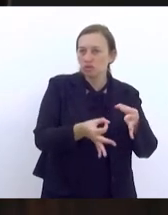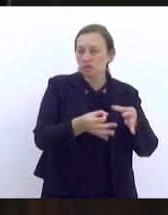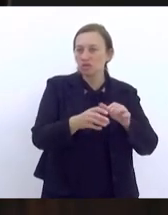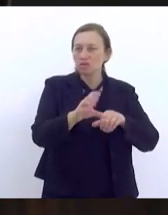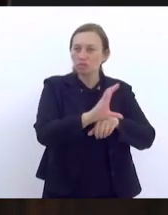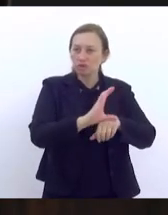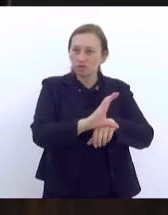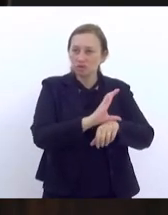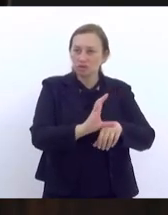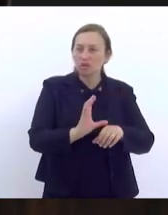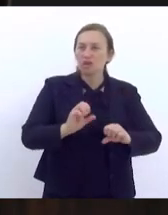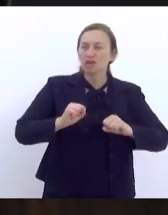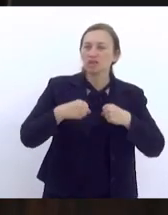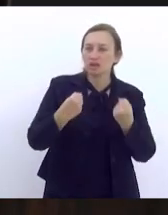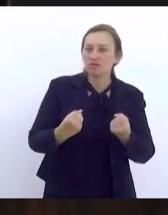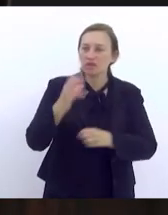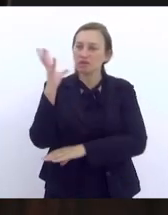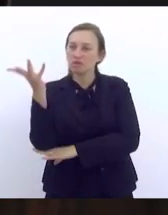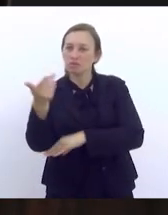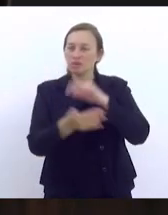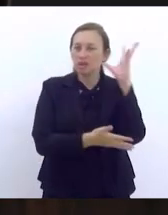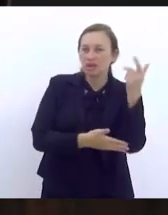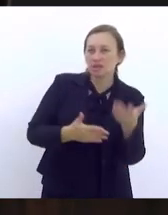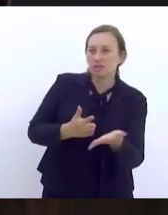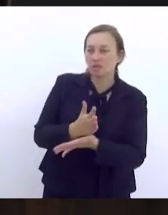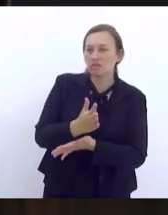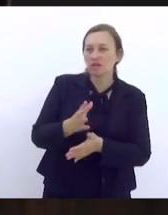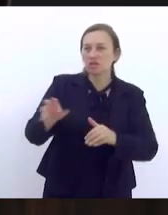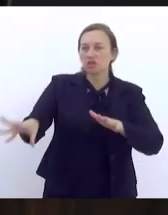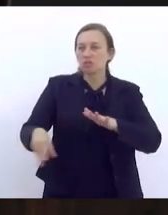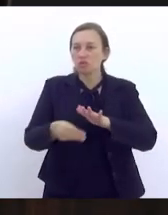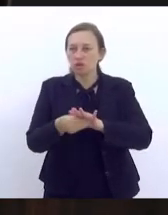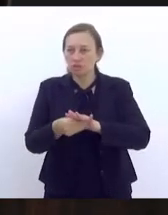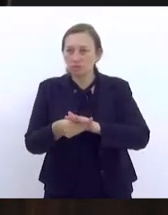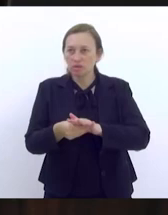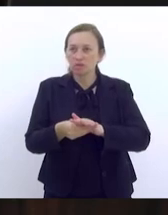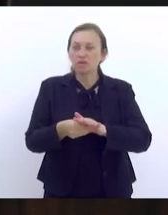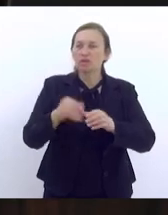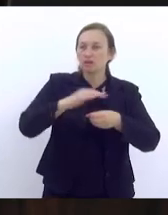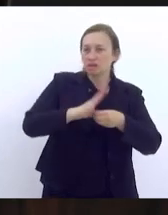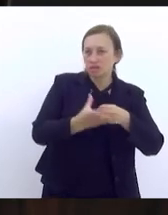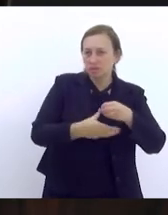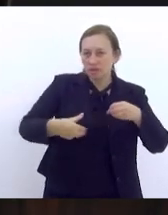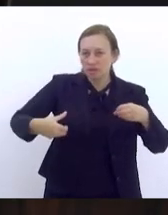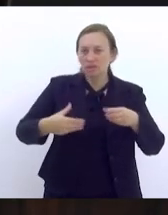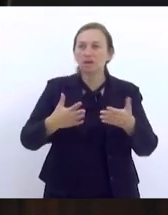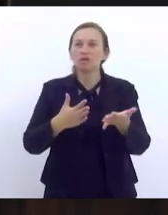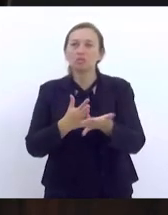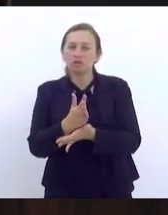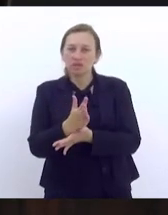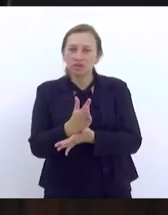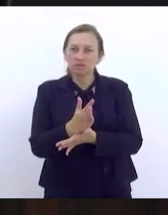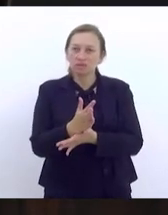constitucionalidade defesa do meio ambiente favorável com emendas de saneamento ambiental